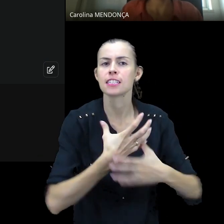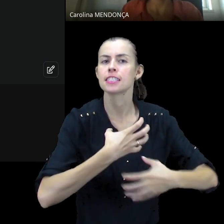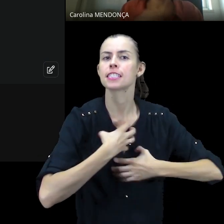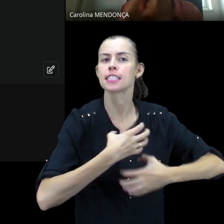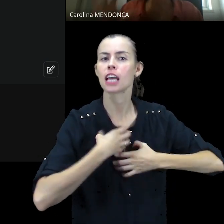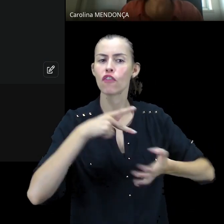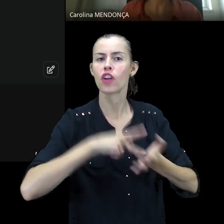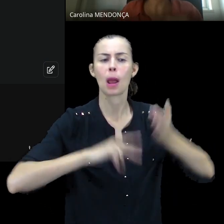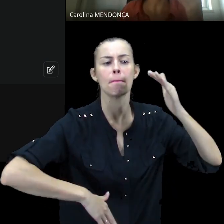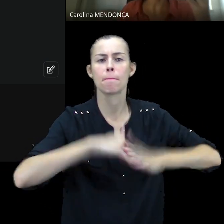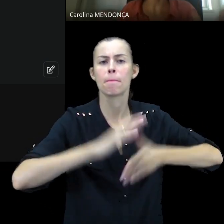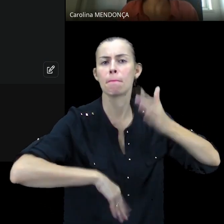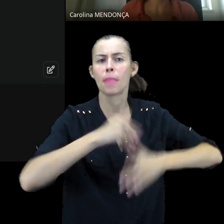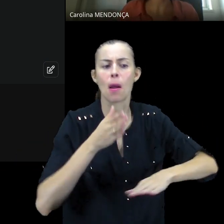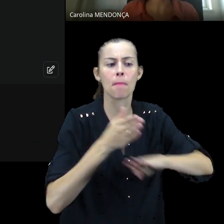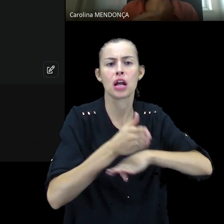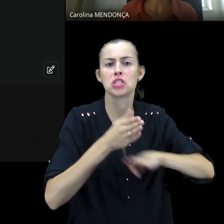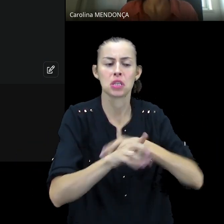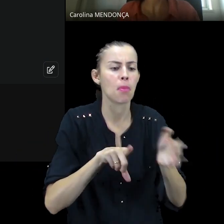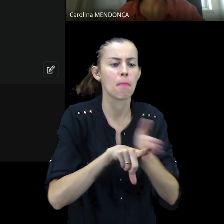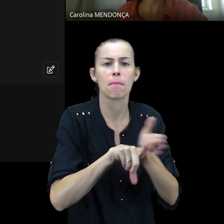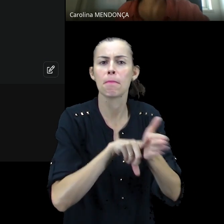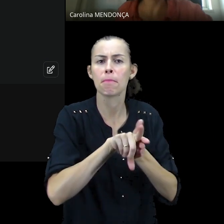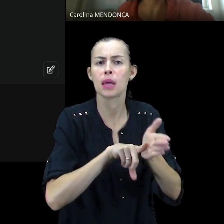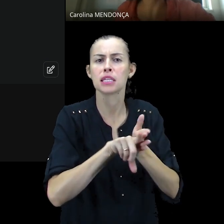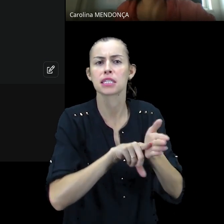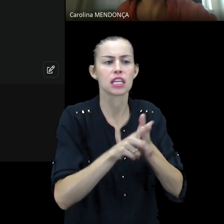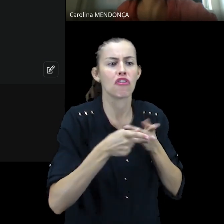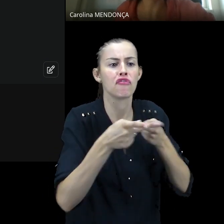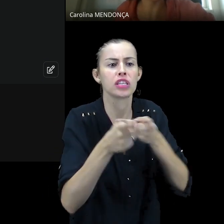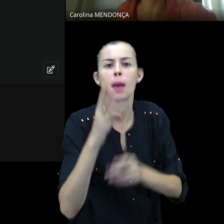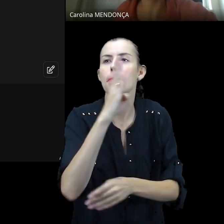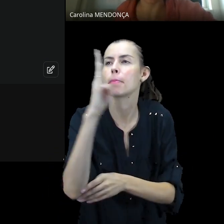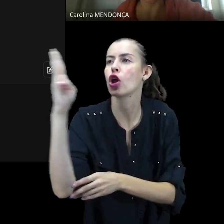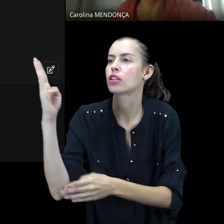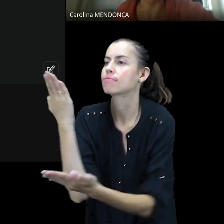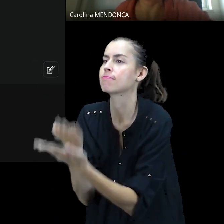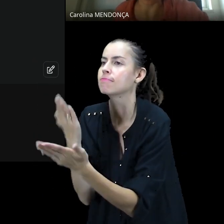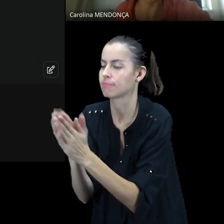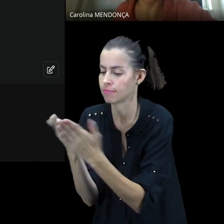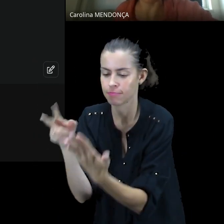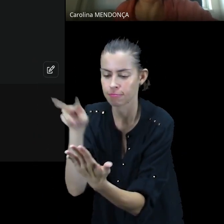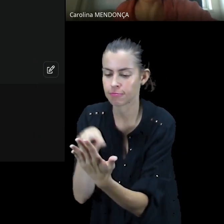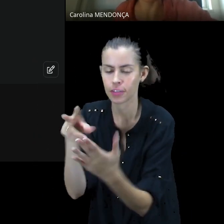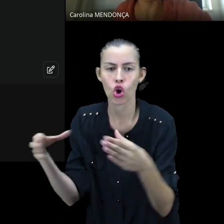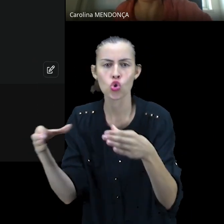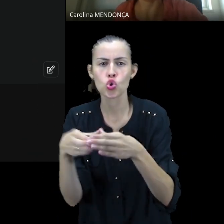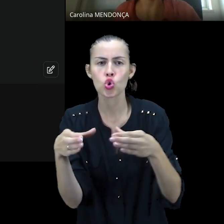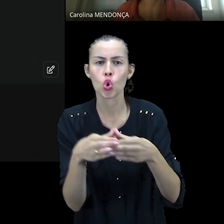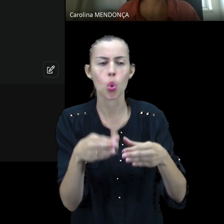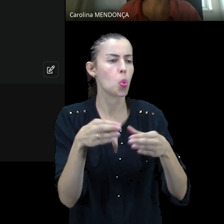de atléticas, movimento estudantil. Esse é um aluno realmente que sempre existiu na universidade pública e que é um